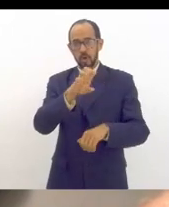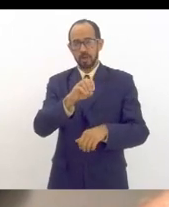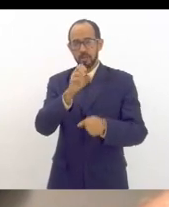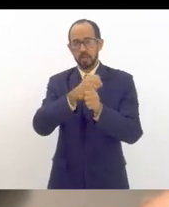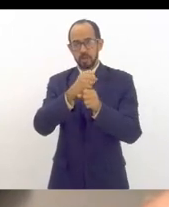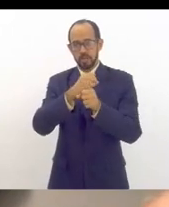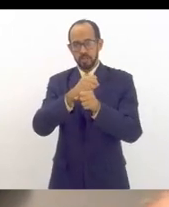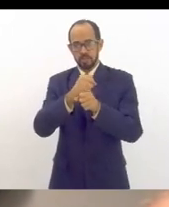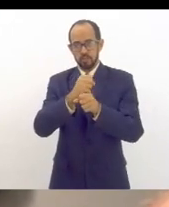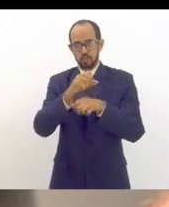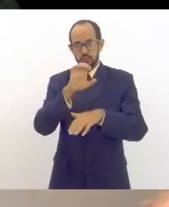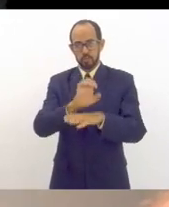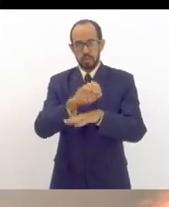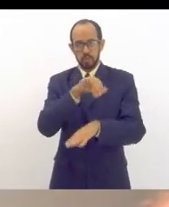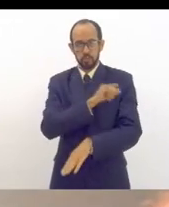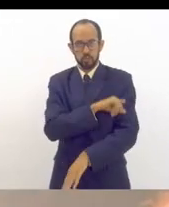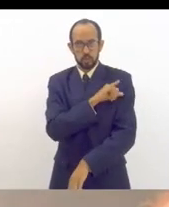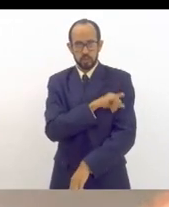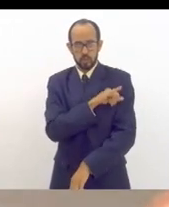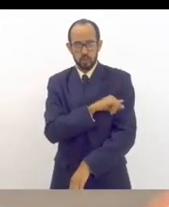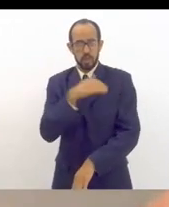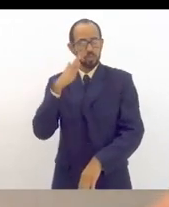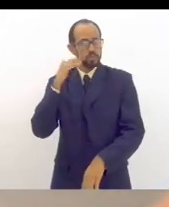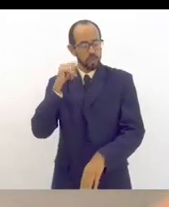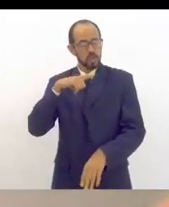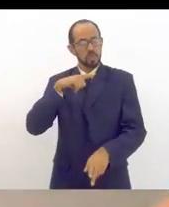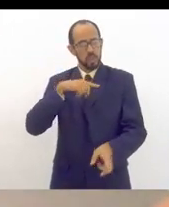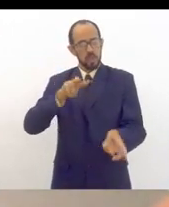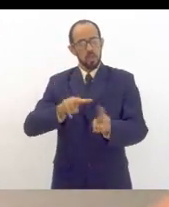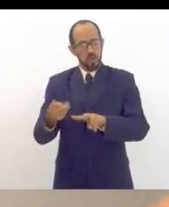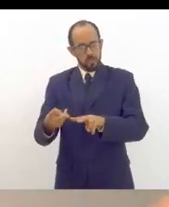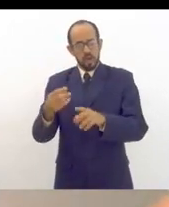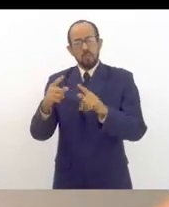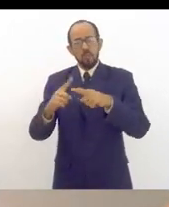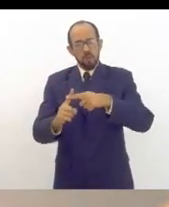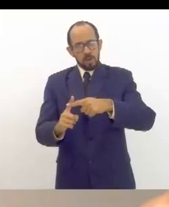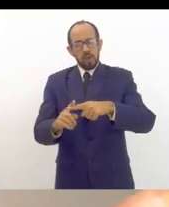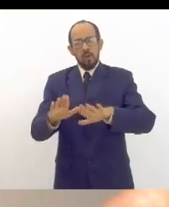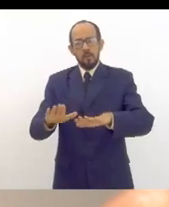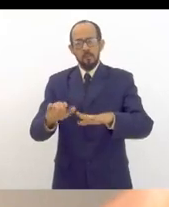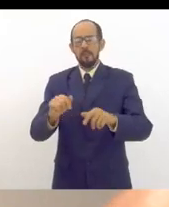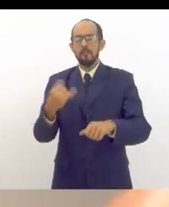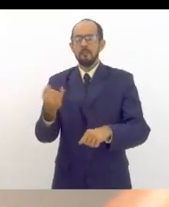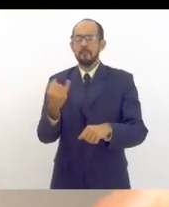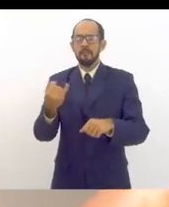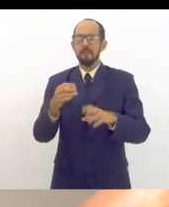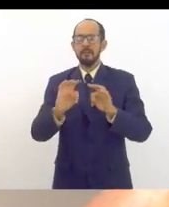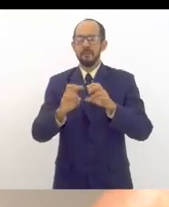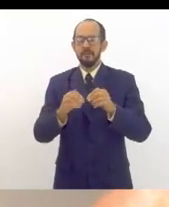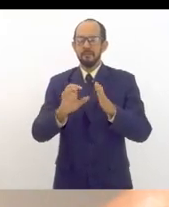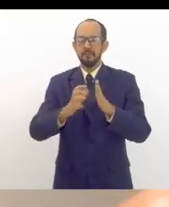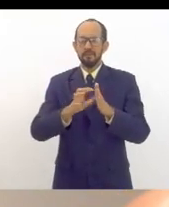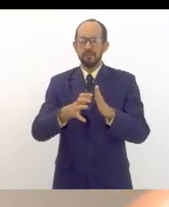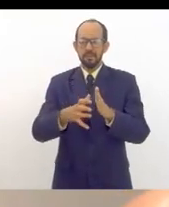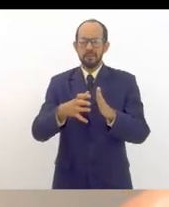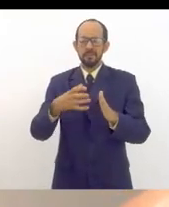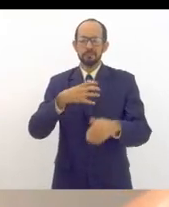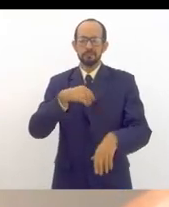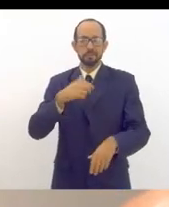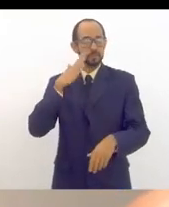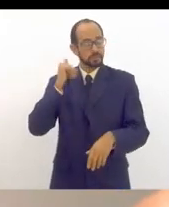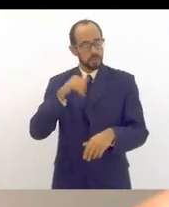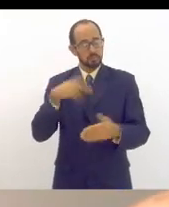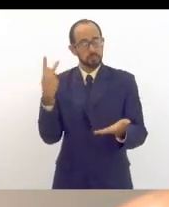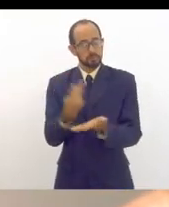cultural no Estado do Rio de Janeiro. Eu sei que tem um encaminhamento positivo, mas é muito importante que as bancadas todas se sensibilizem